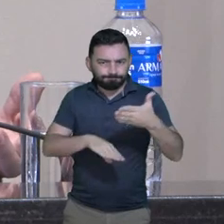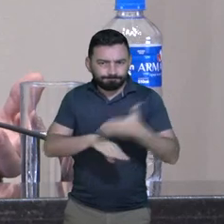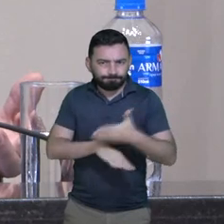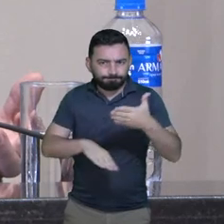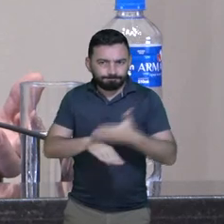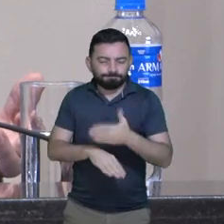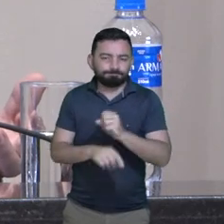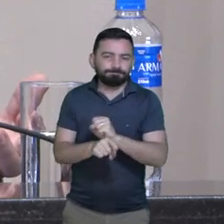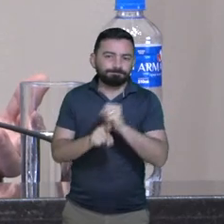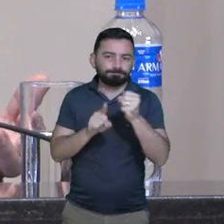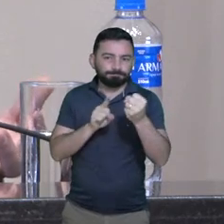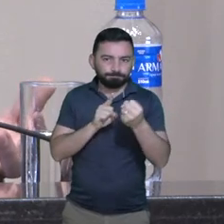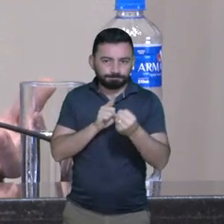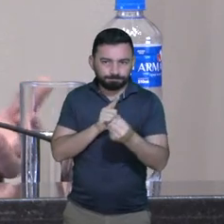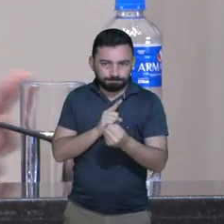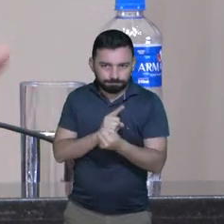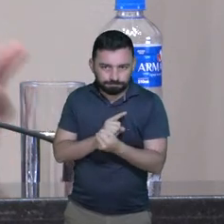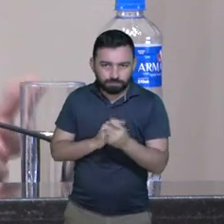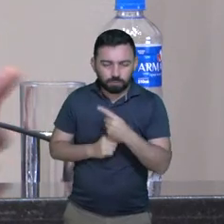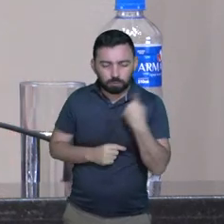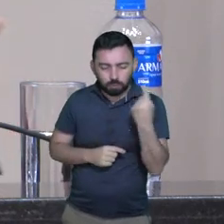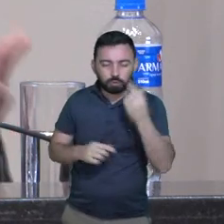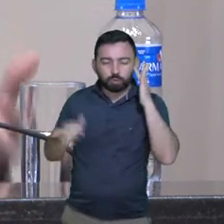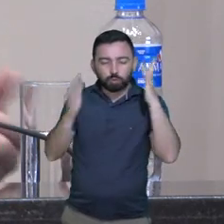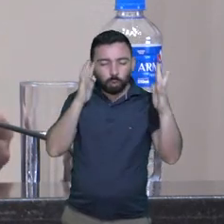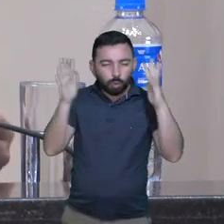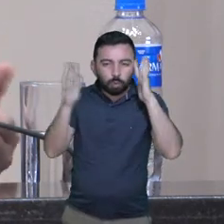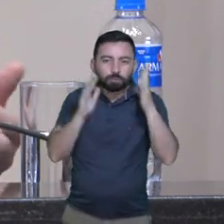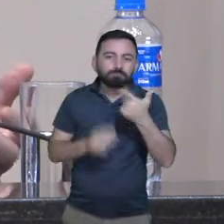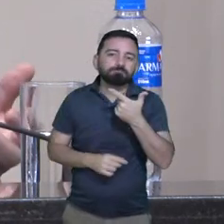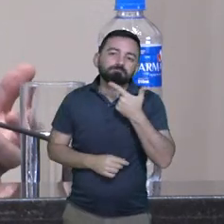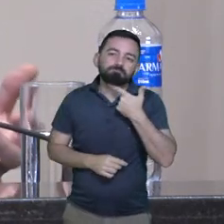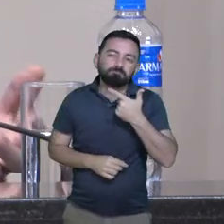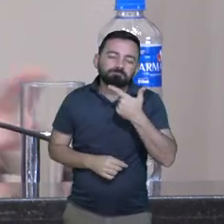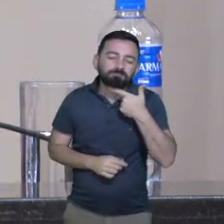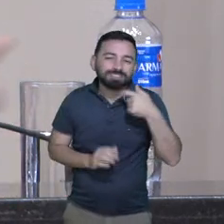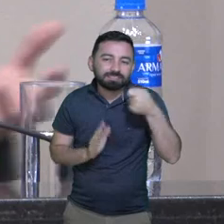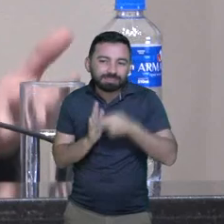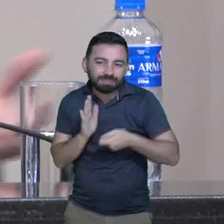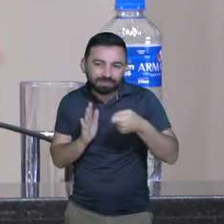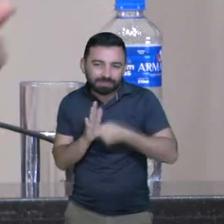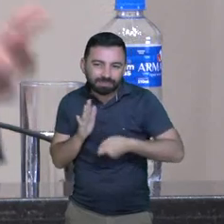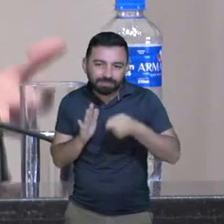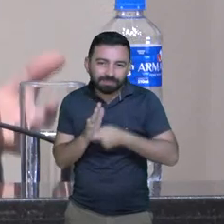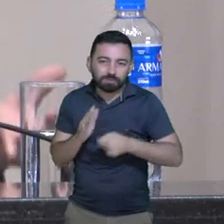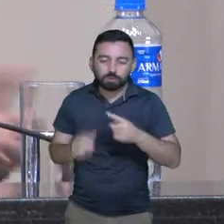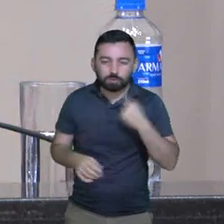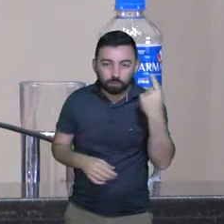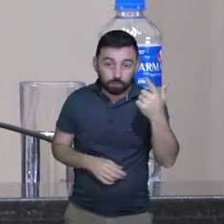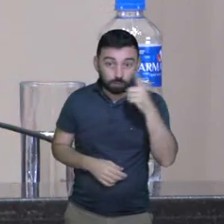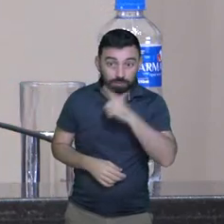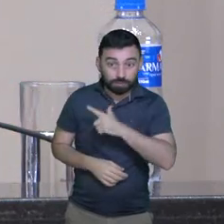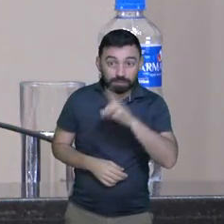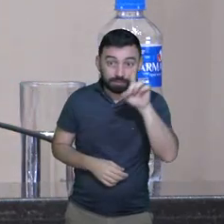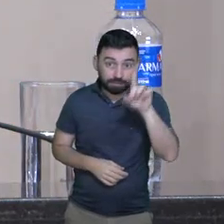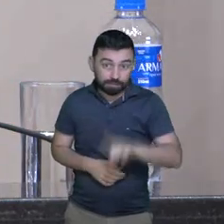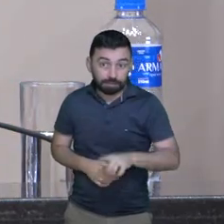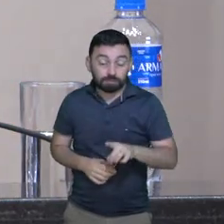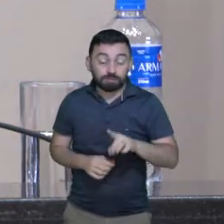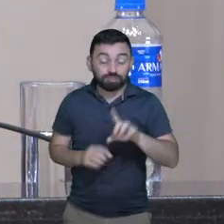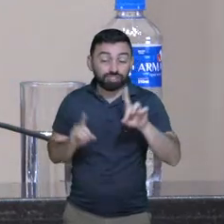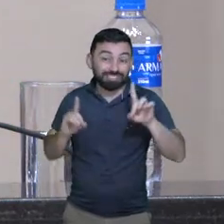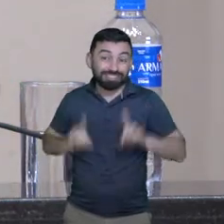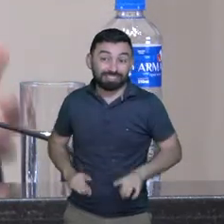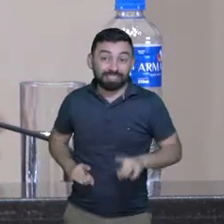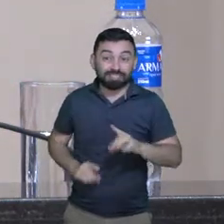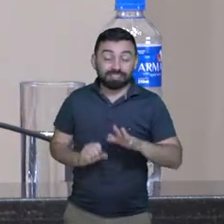sociedade né que a gente sonha deseja e luta para que eh todos tenham seus direitos e sua dignidade garantida né